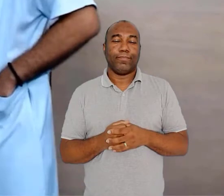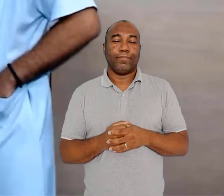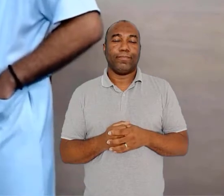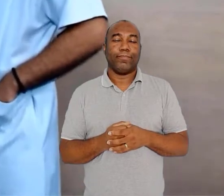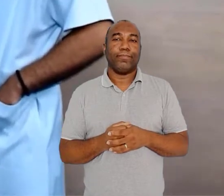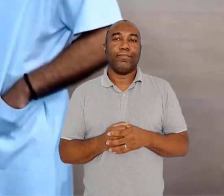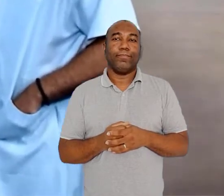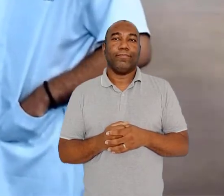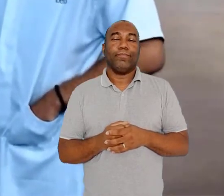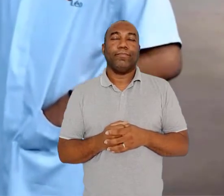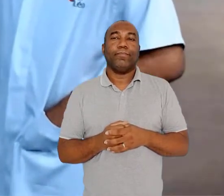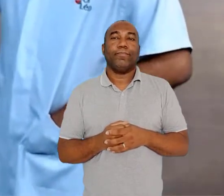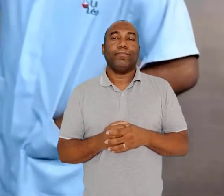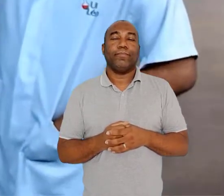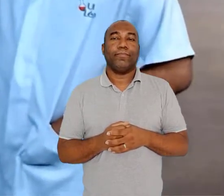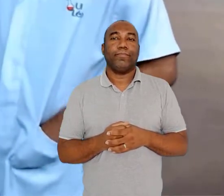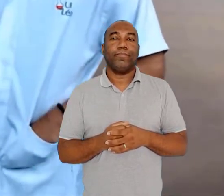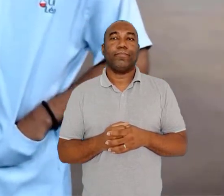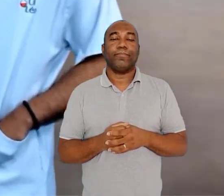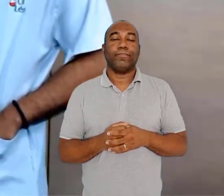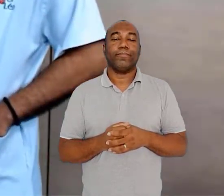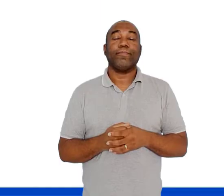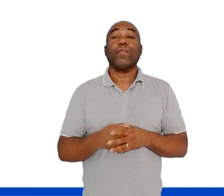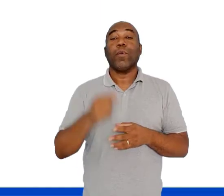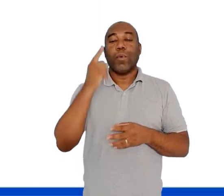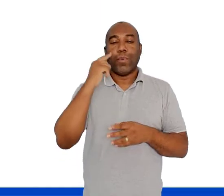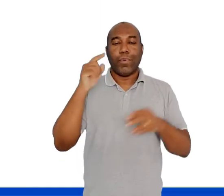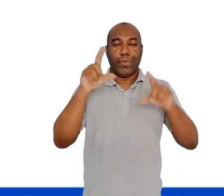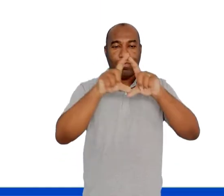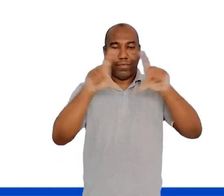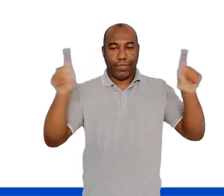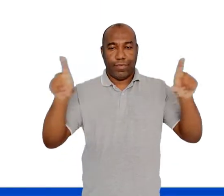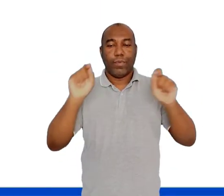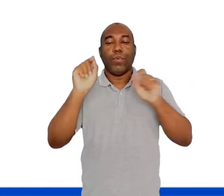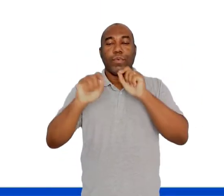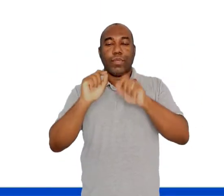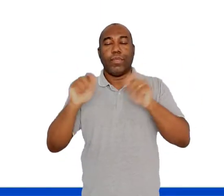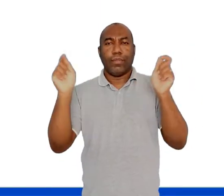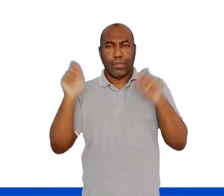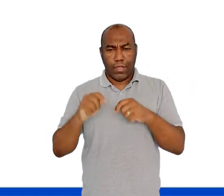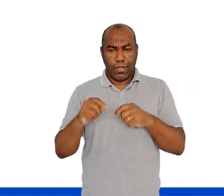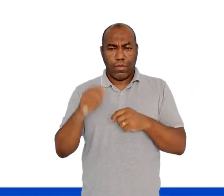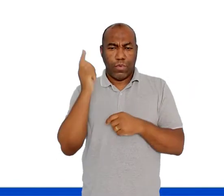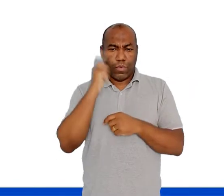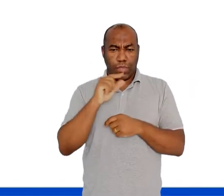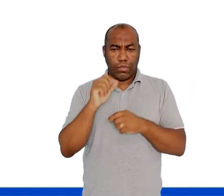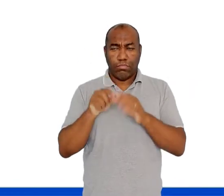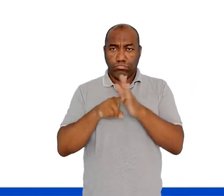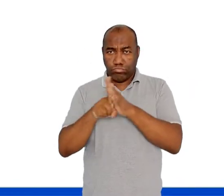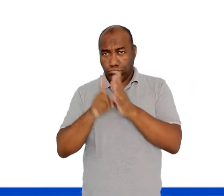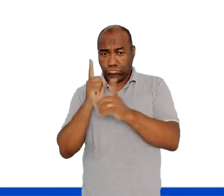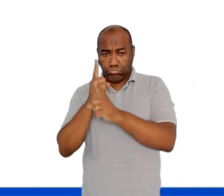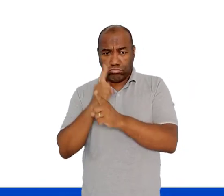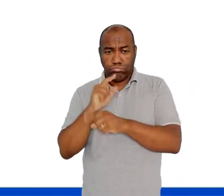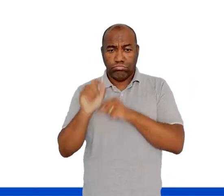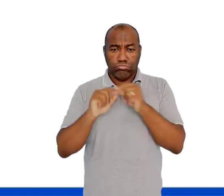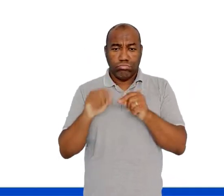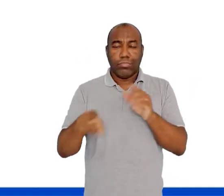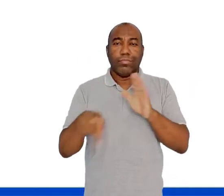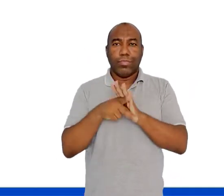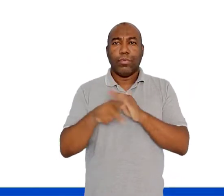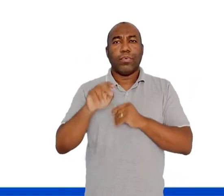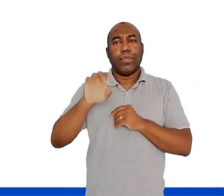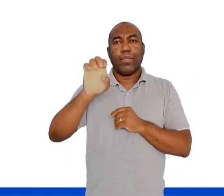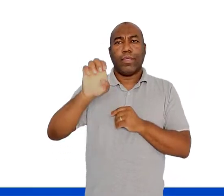Olha lá no slide. É possível prever essa variação de entalpia do jeito que eu falei para vocês. Você consegue calcular se a reação química